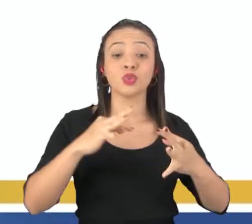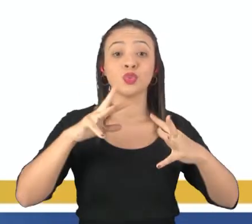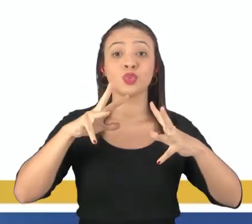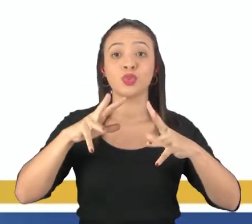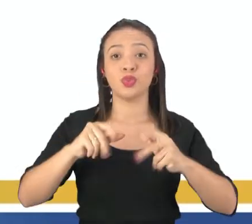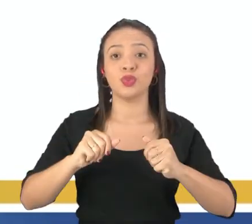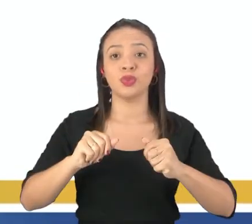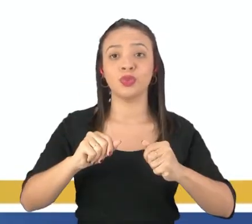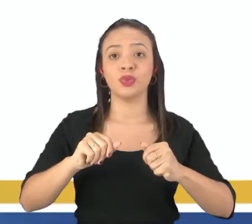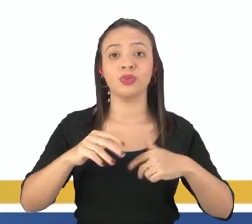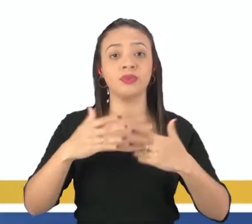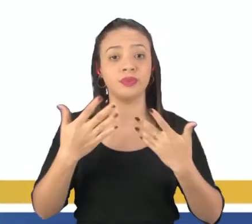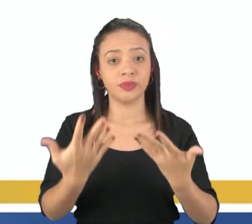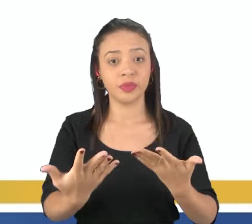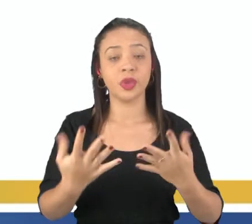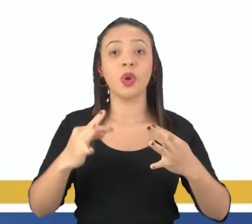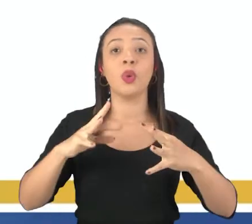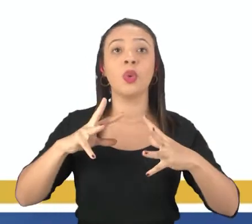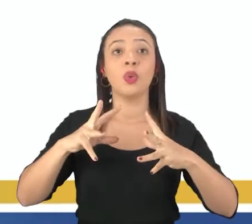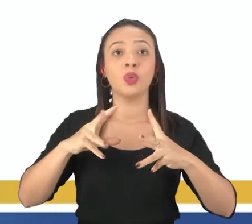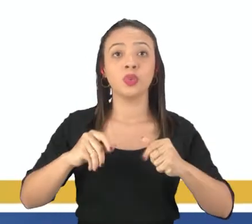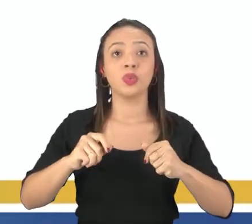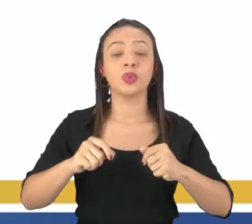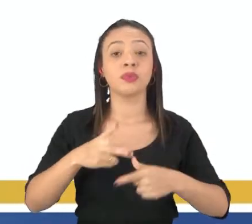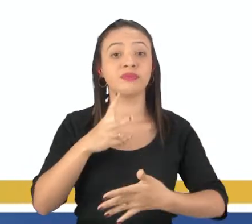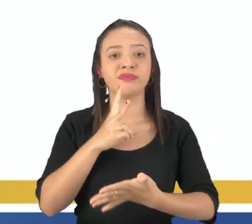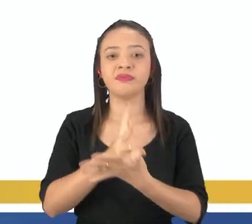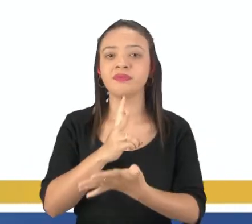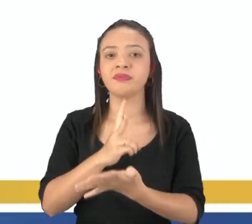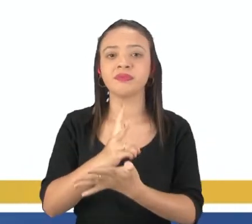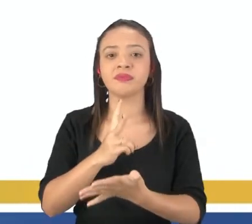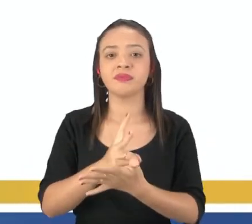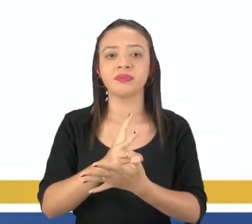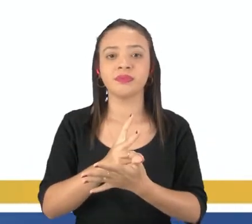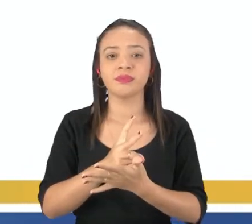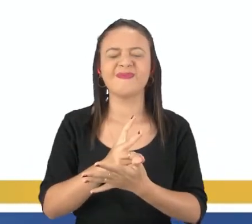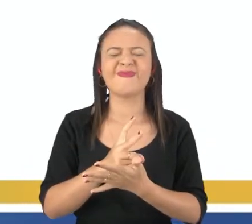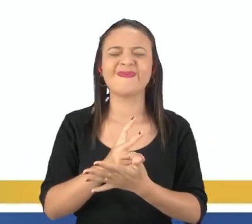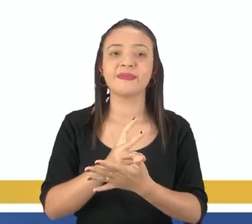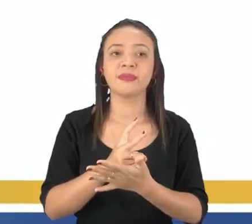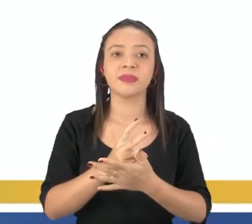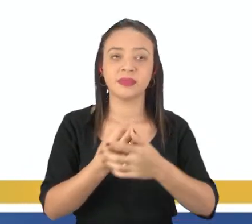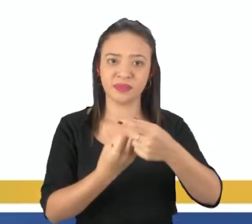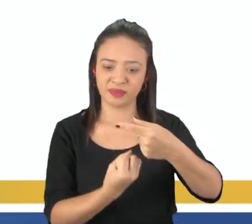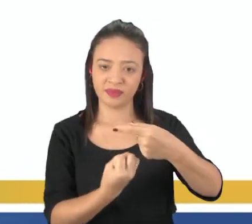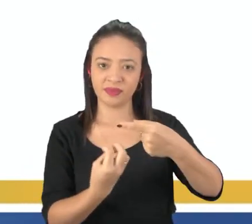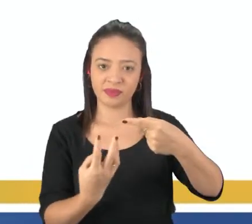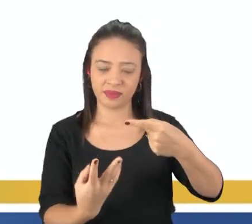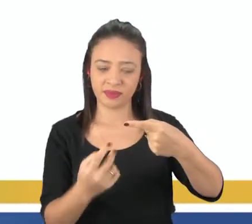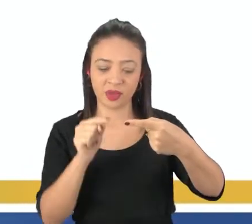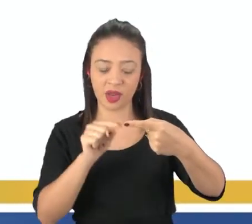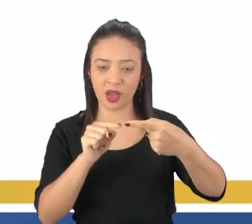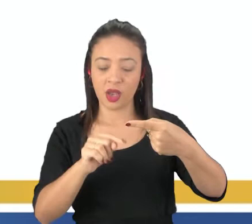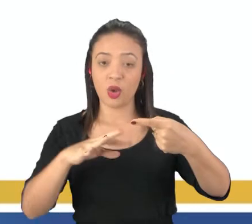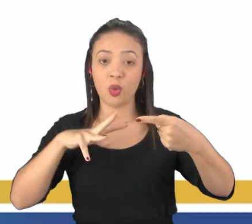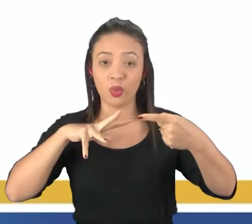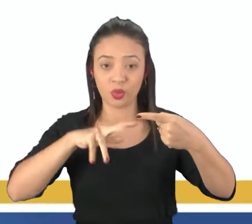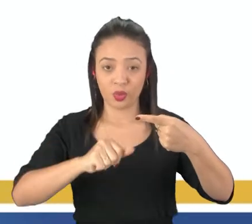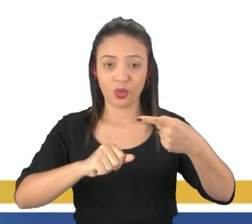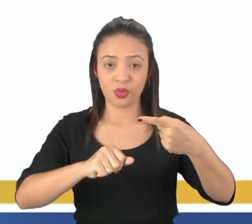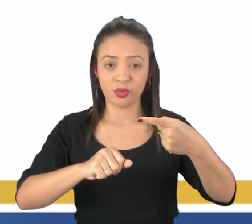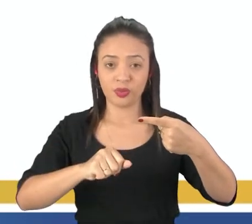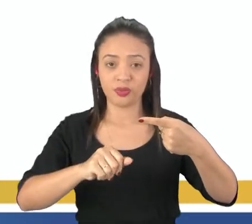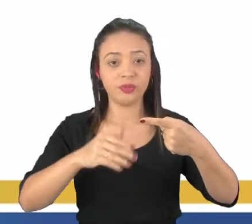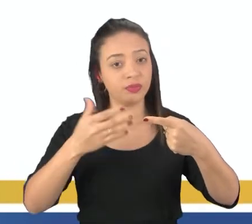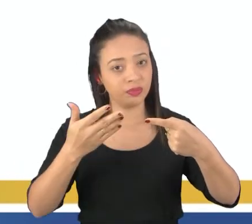todo né o todo ele sempre vai ficar abaixo desse tracinho Olha só um décimo então